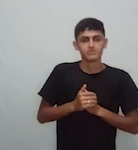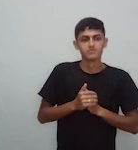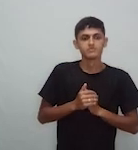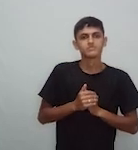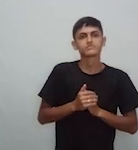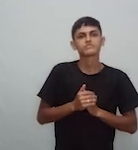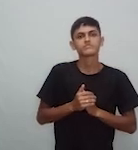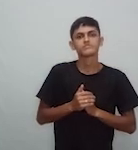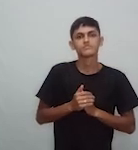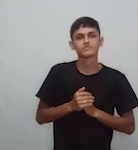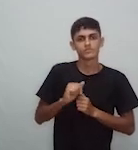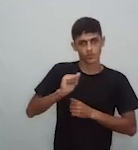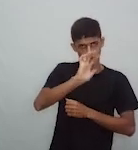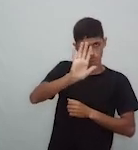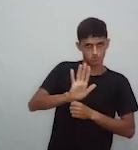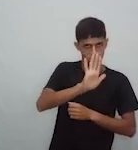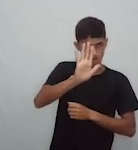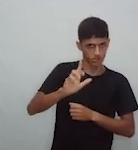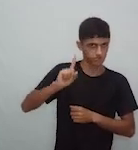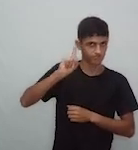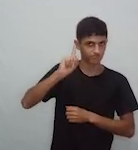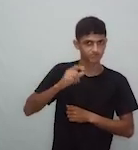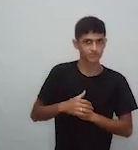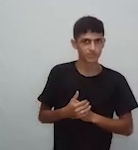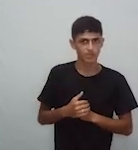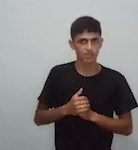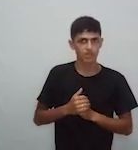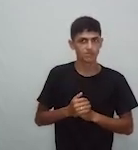aqui uma imagem que vai ilustrar